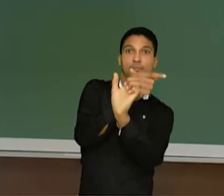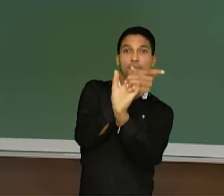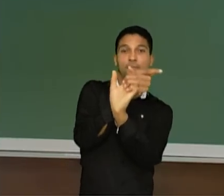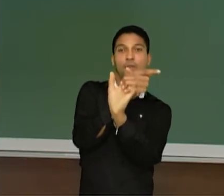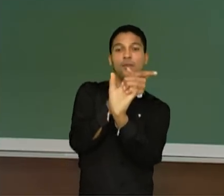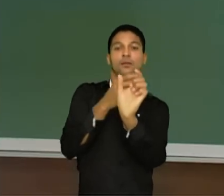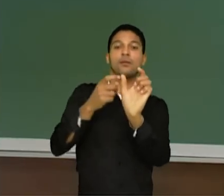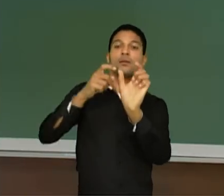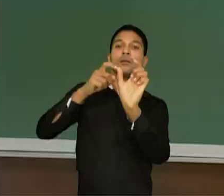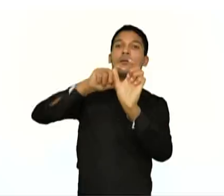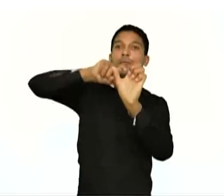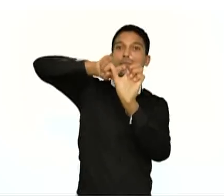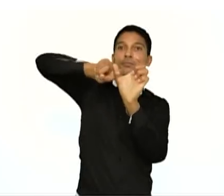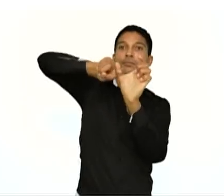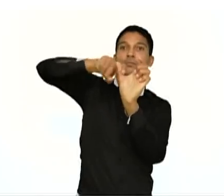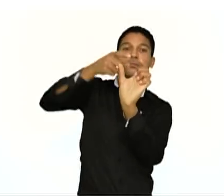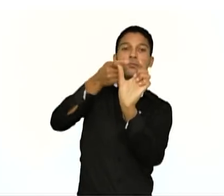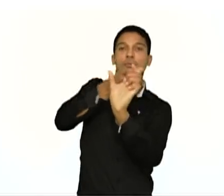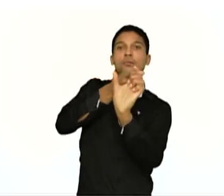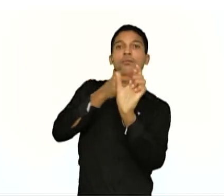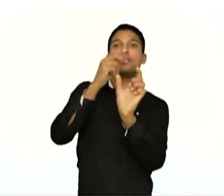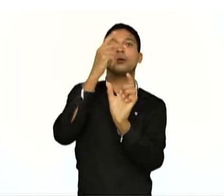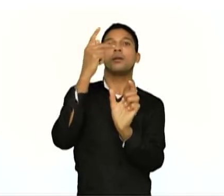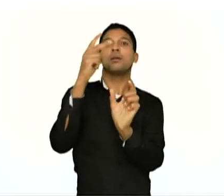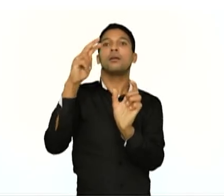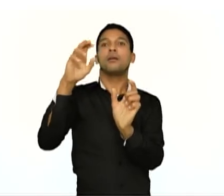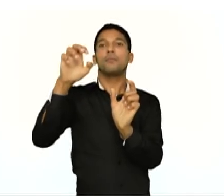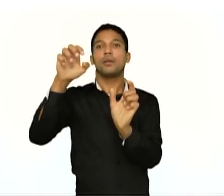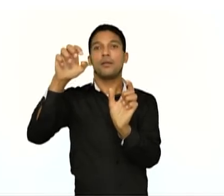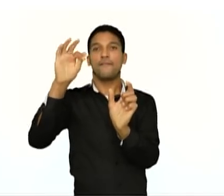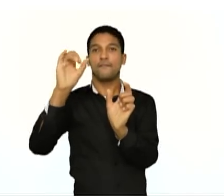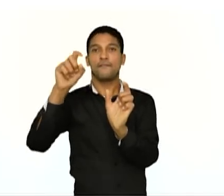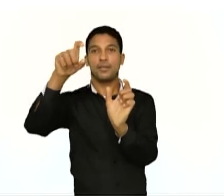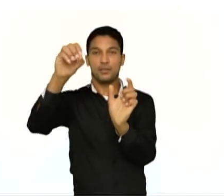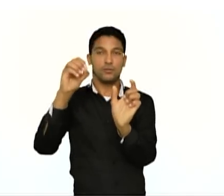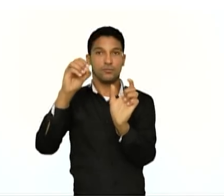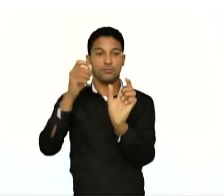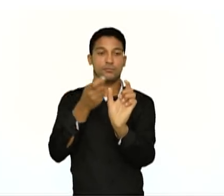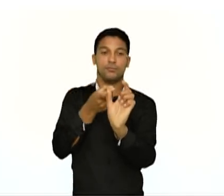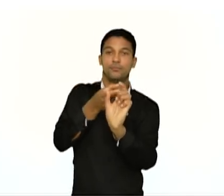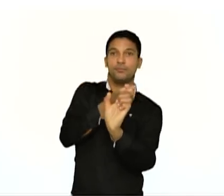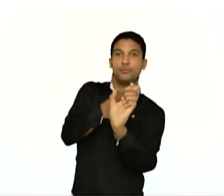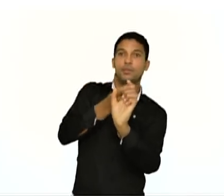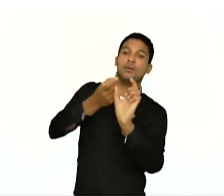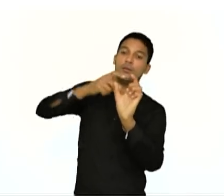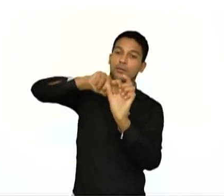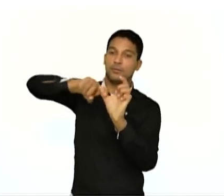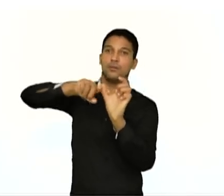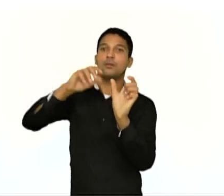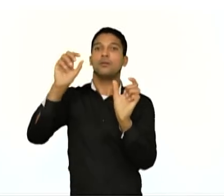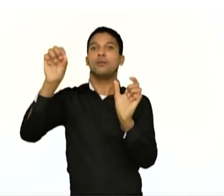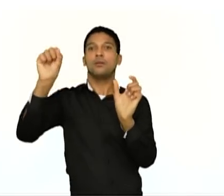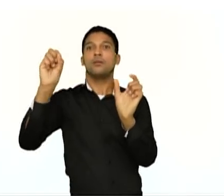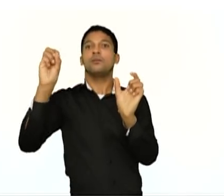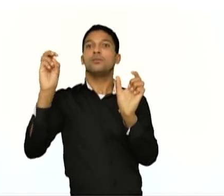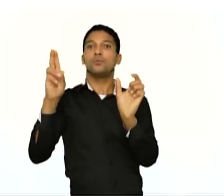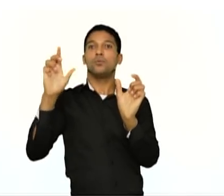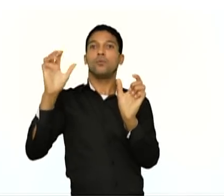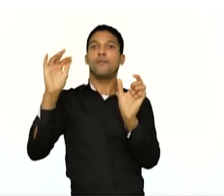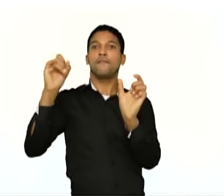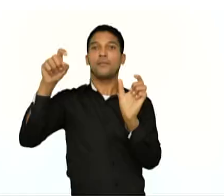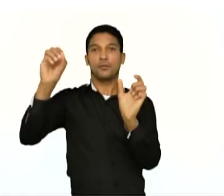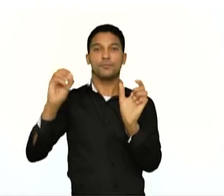uma composição por aglutinação. Observem aqui nesse slide, leiam aqui comigo. Então, o que é uma